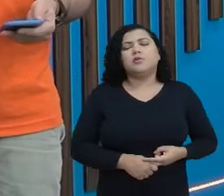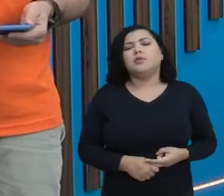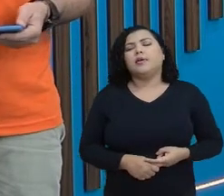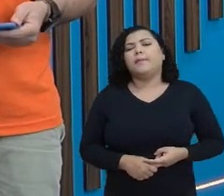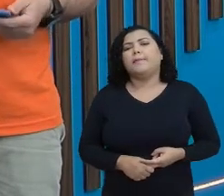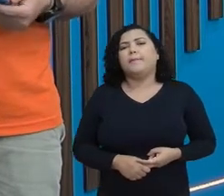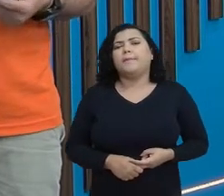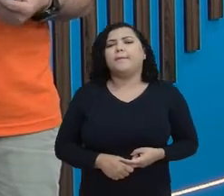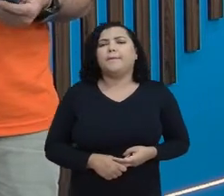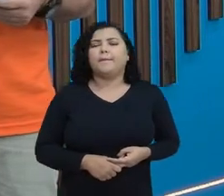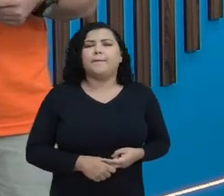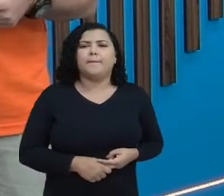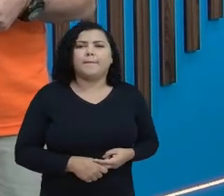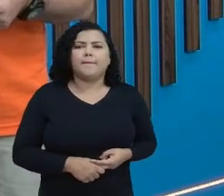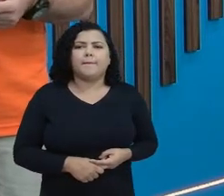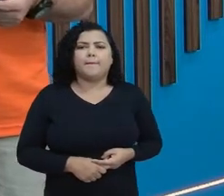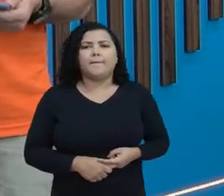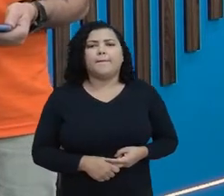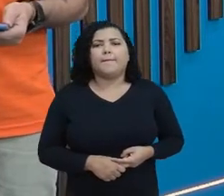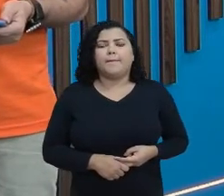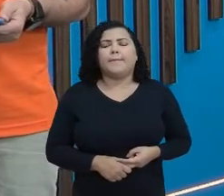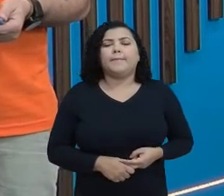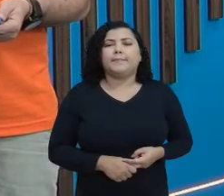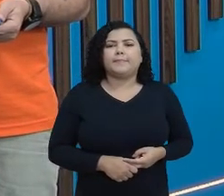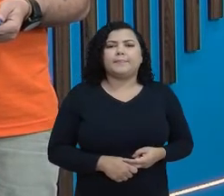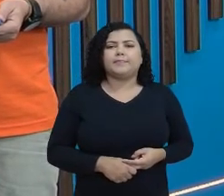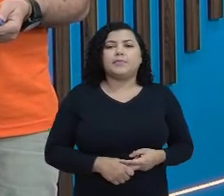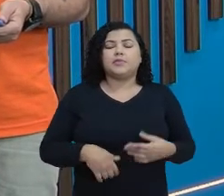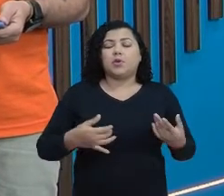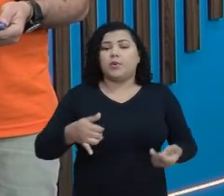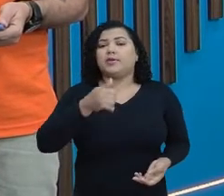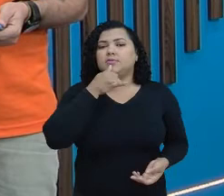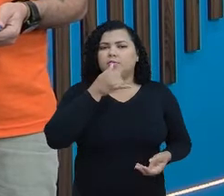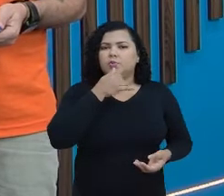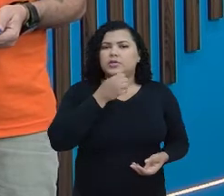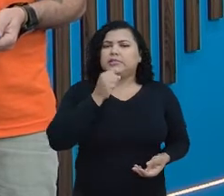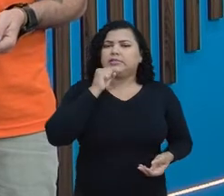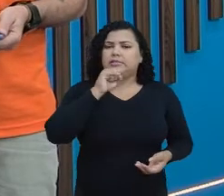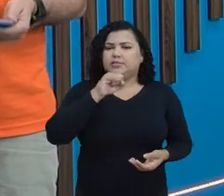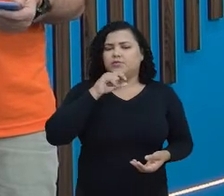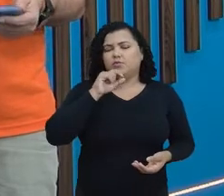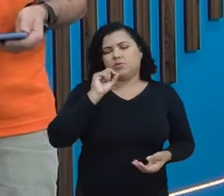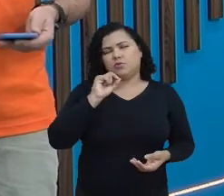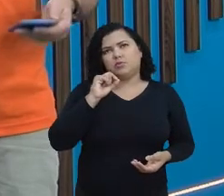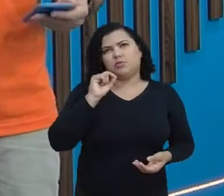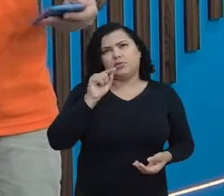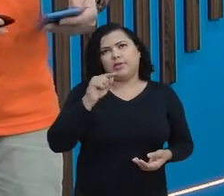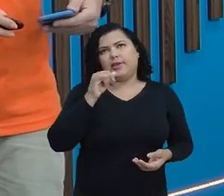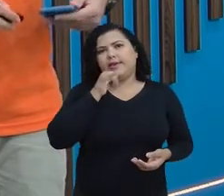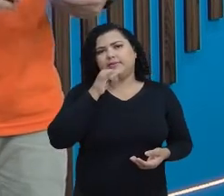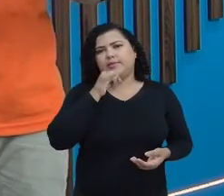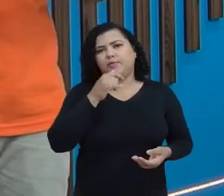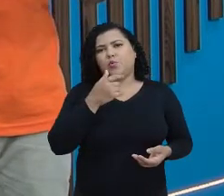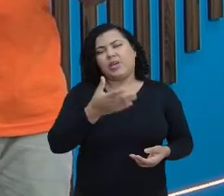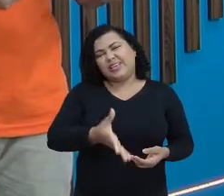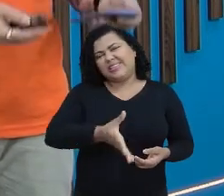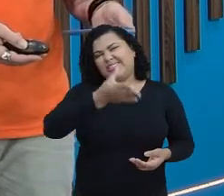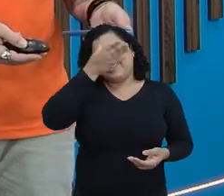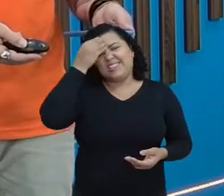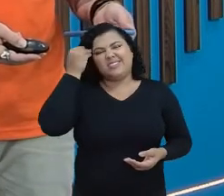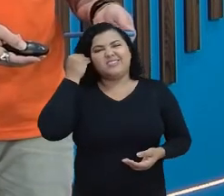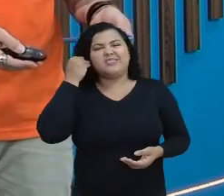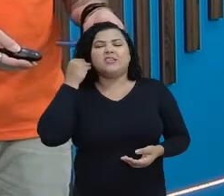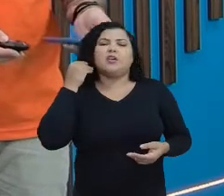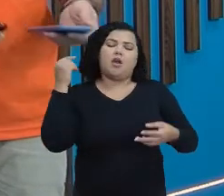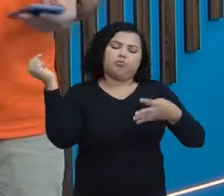identificação. Eu consigo meio que afirmar que se você pular algumas etapas, é provável que você ou vai resolver com muito